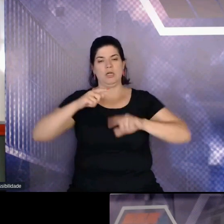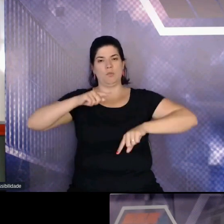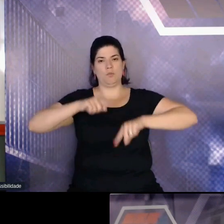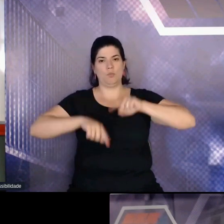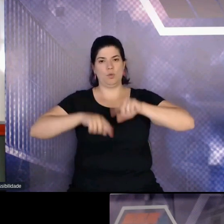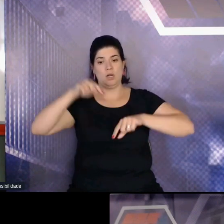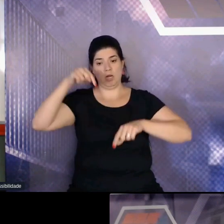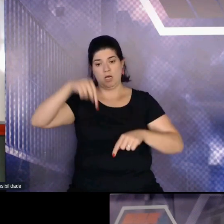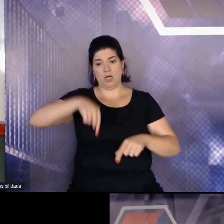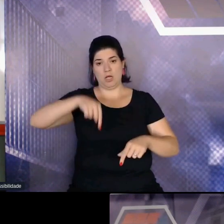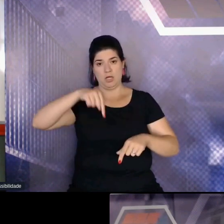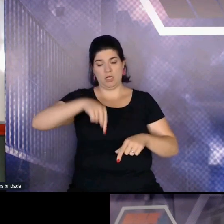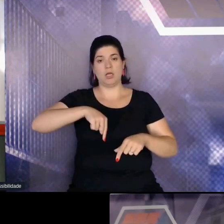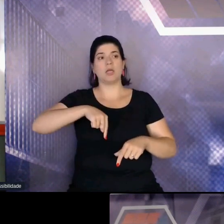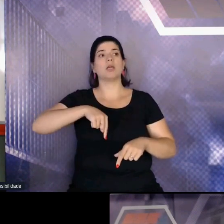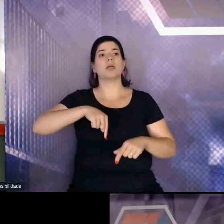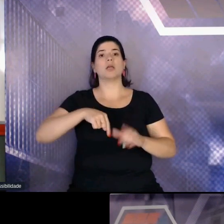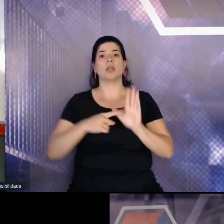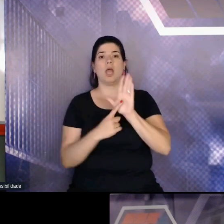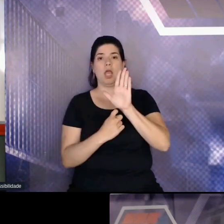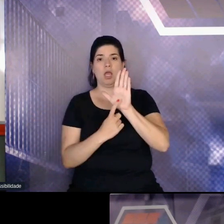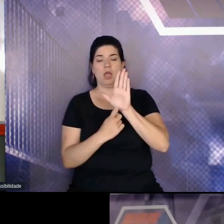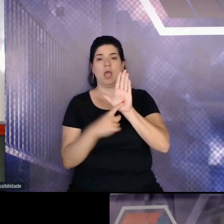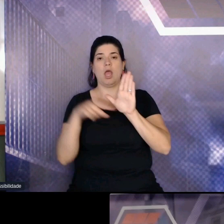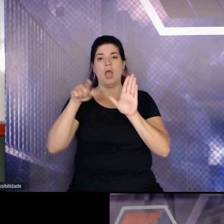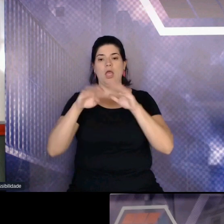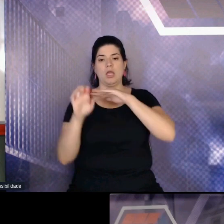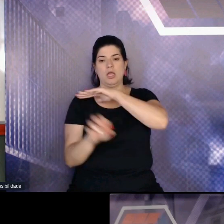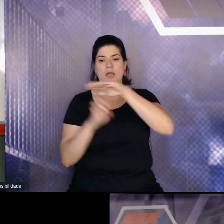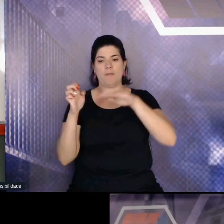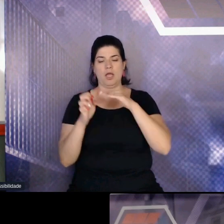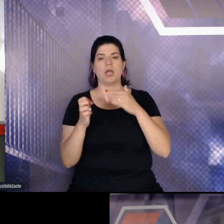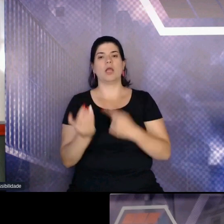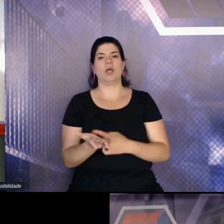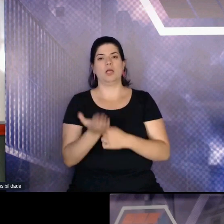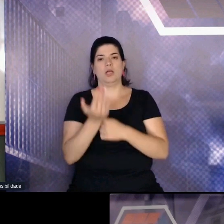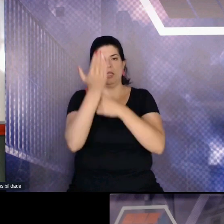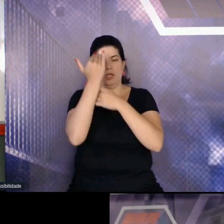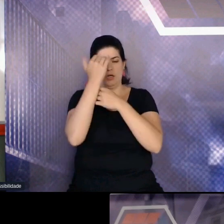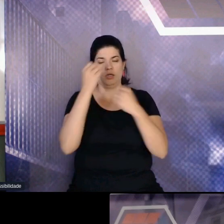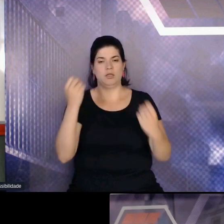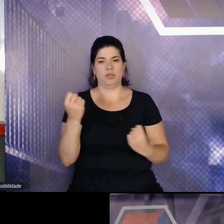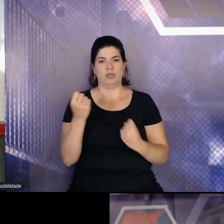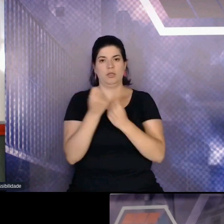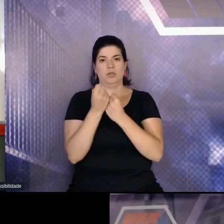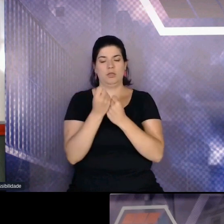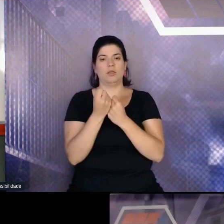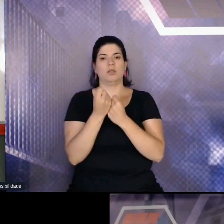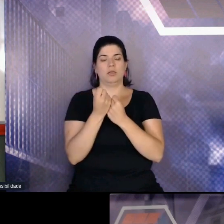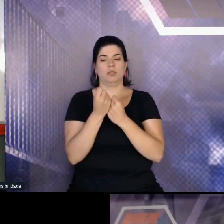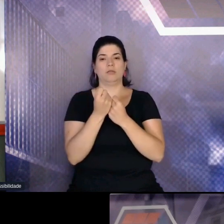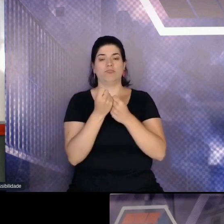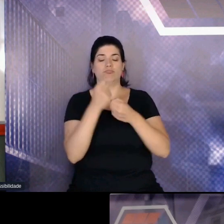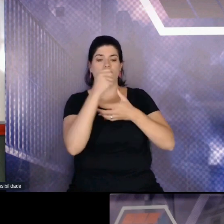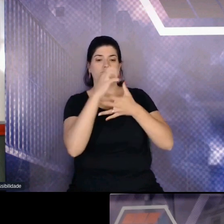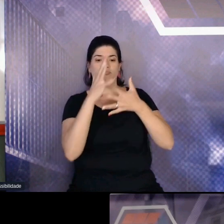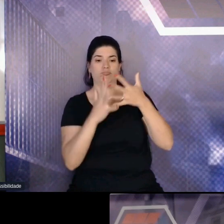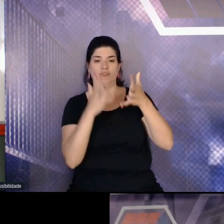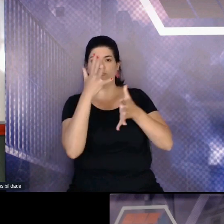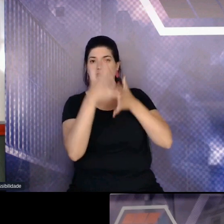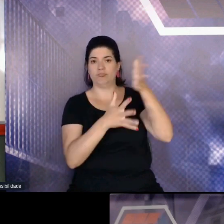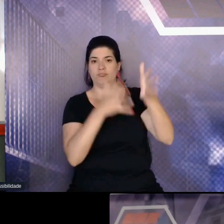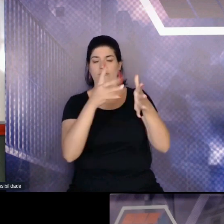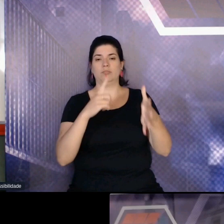aqui da HandTalk, que é uma empresa de tecnologia assistiva para Libras, né? A gente tem